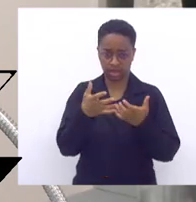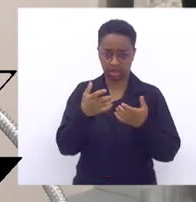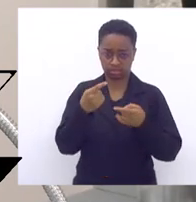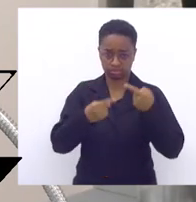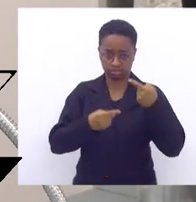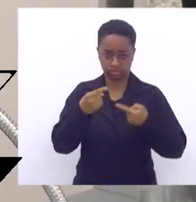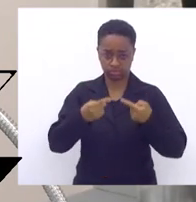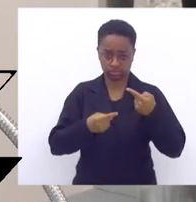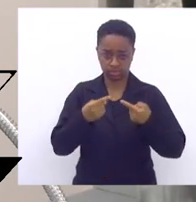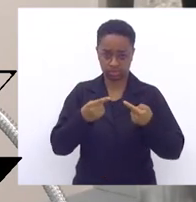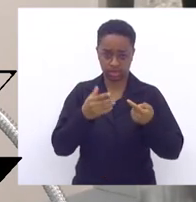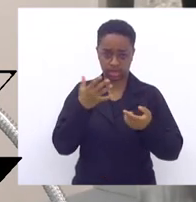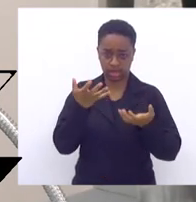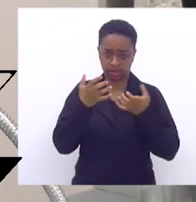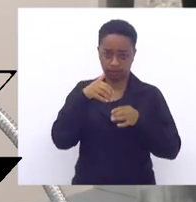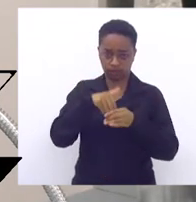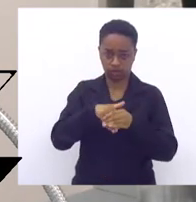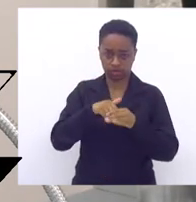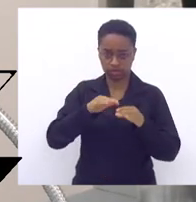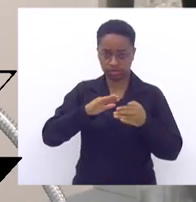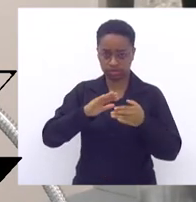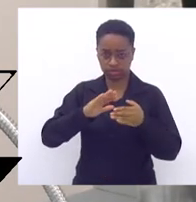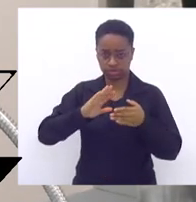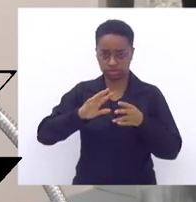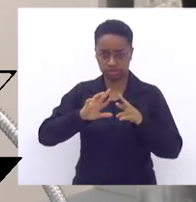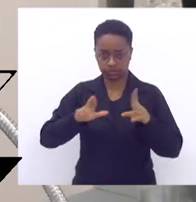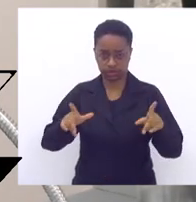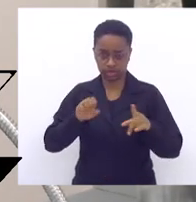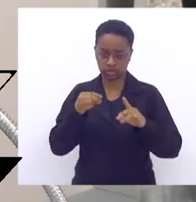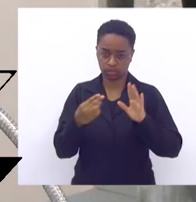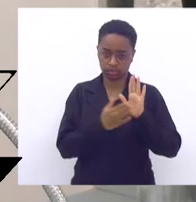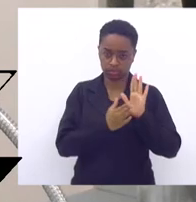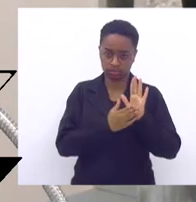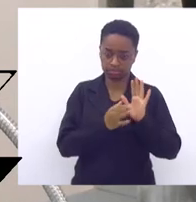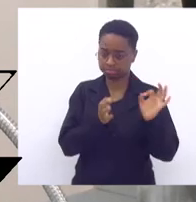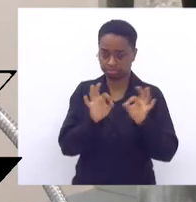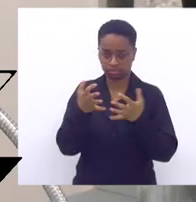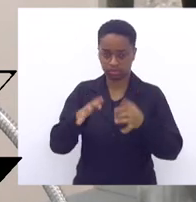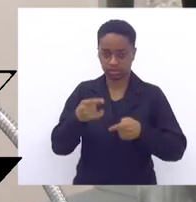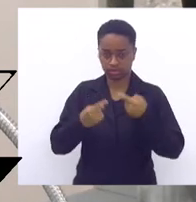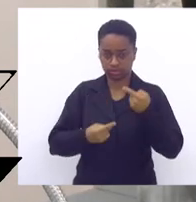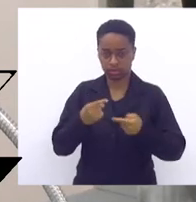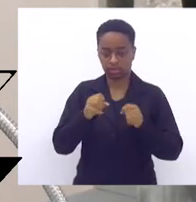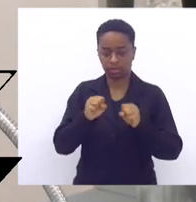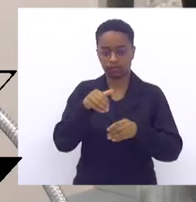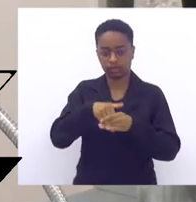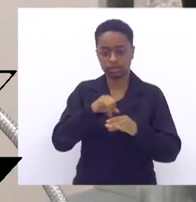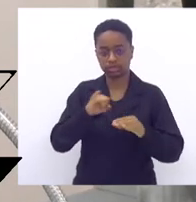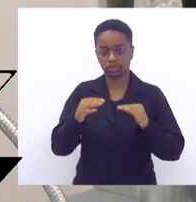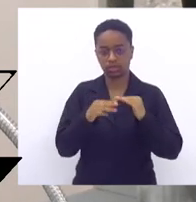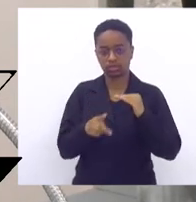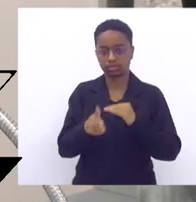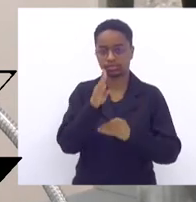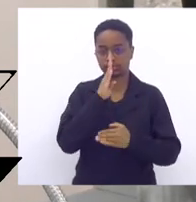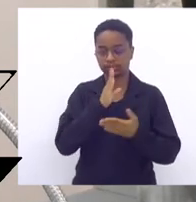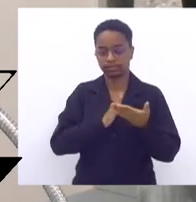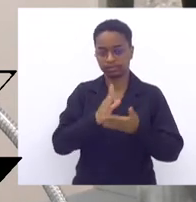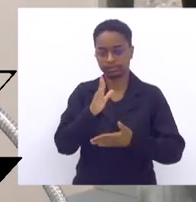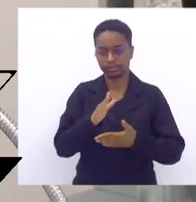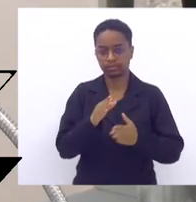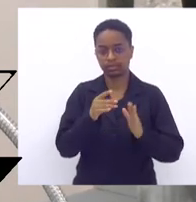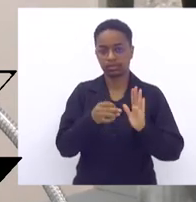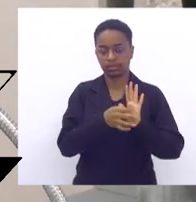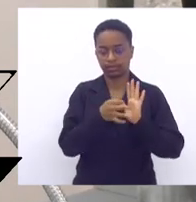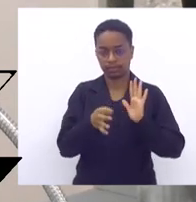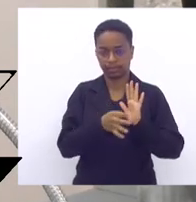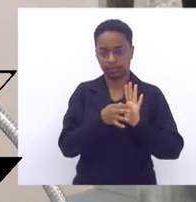quer fazer um voto diferente ou apresentar alguma proposta? Não havendo quem queira discutir, em votação, senhores que aprovam, permaneçam como estão, aprovado os